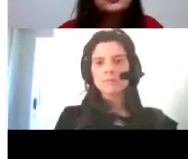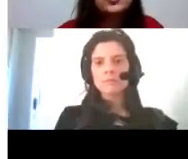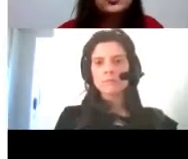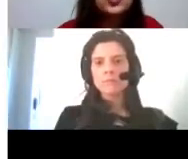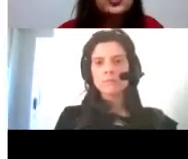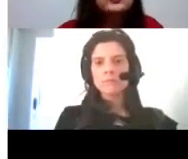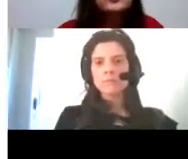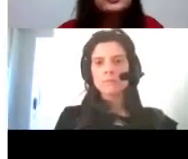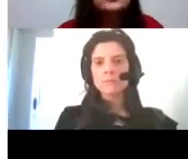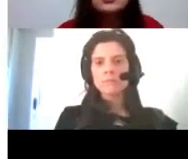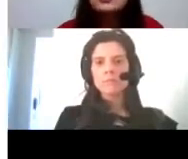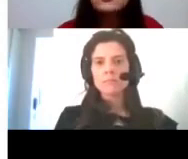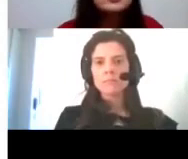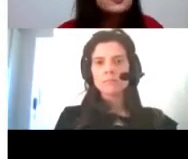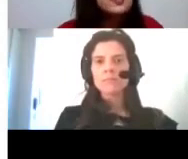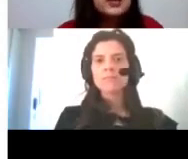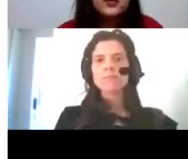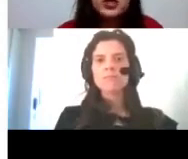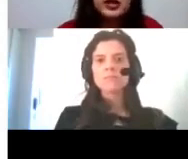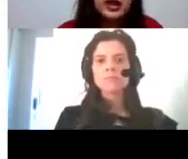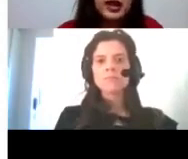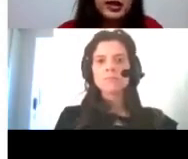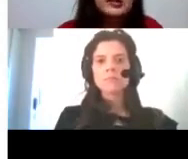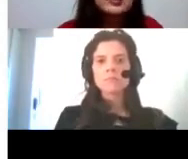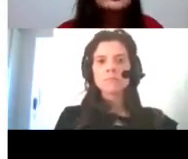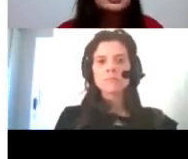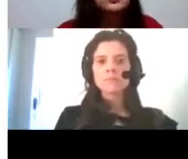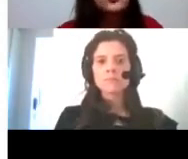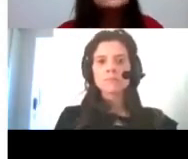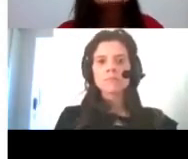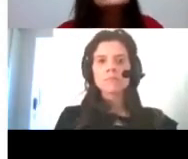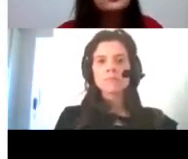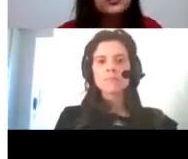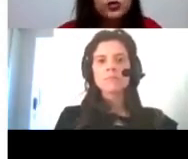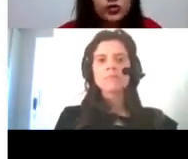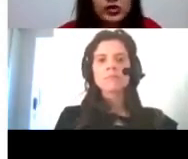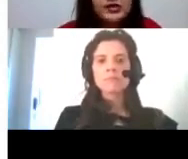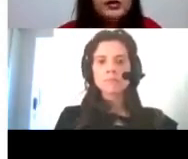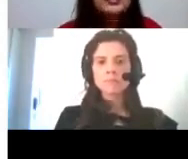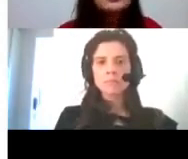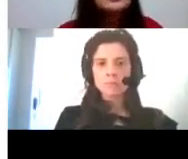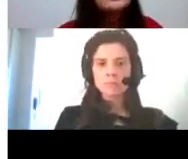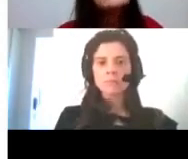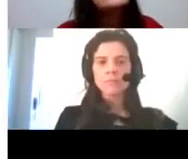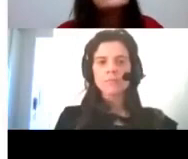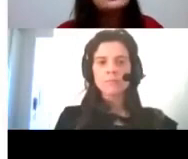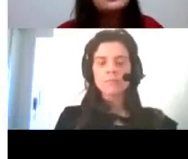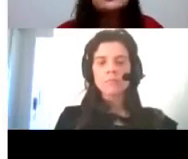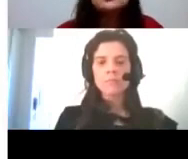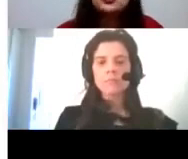para o servidor público é que nós não recebemos FGTS enquanto servidores,